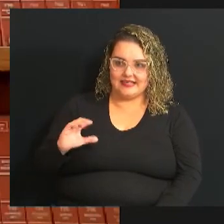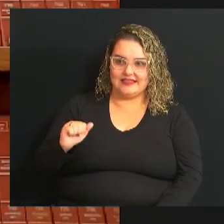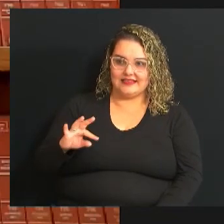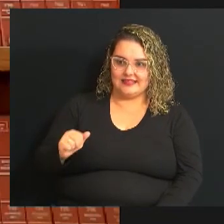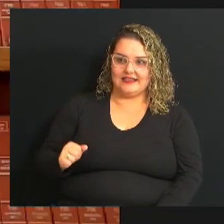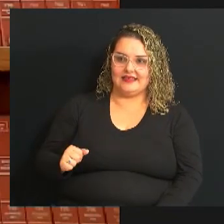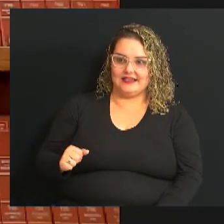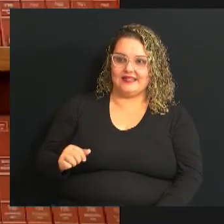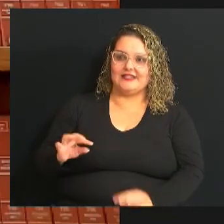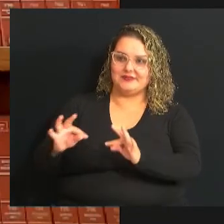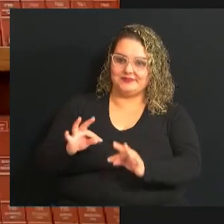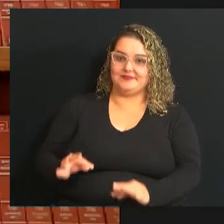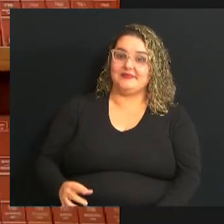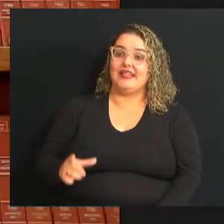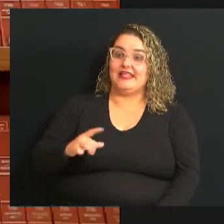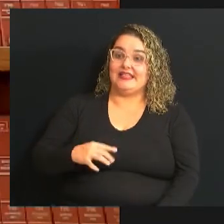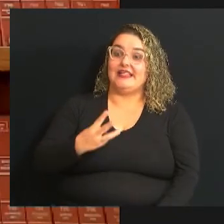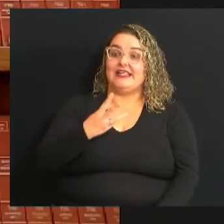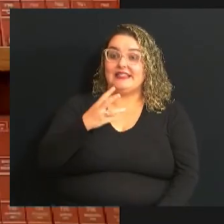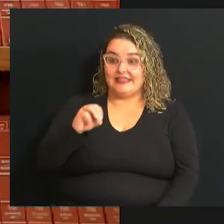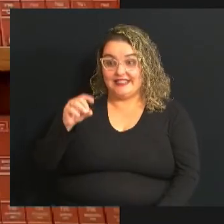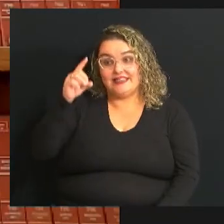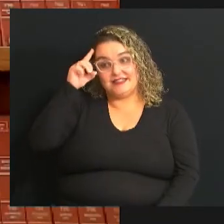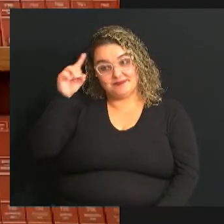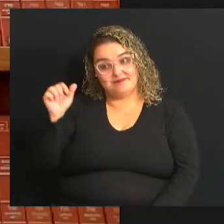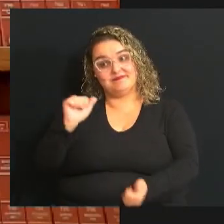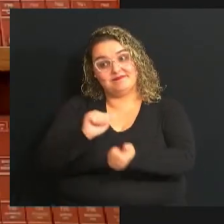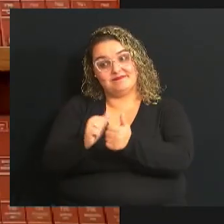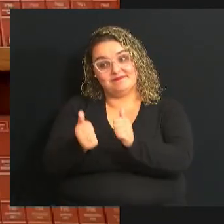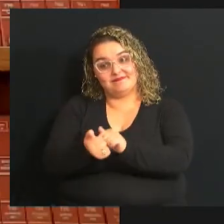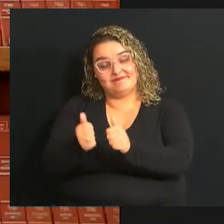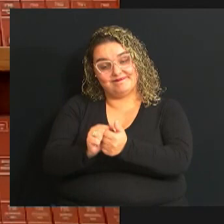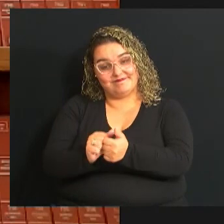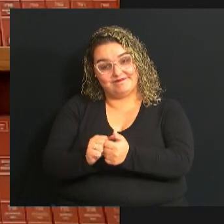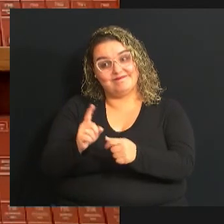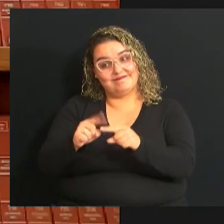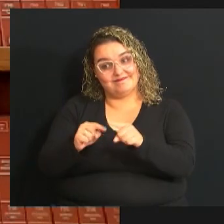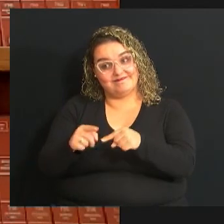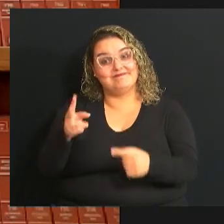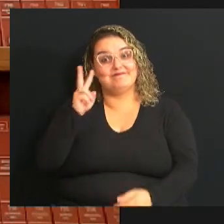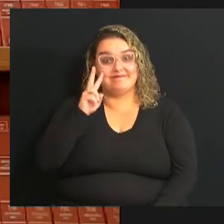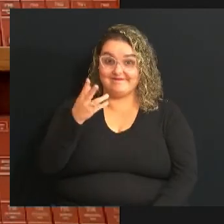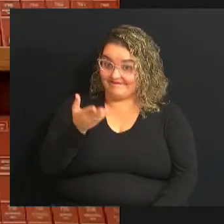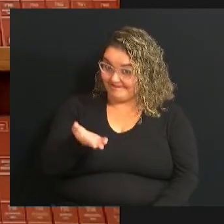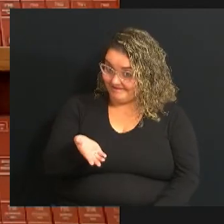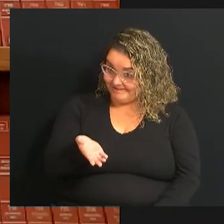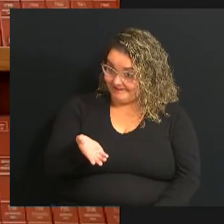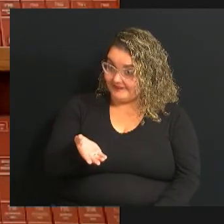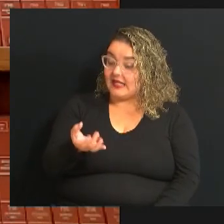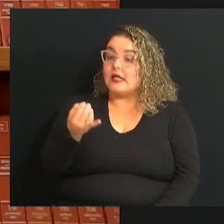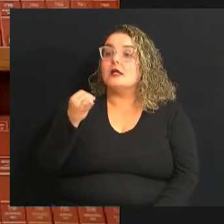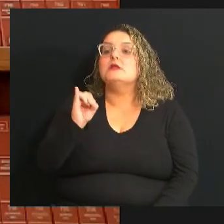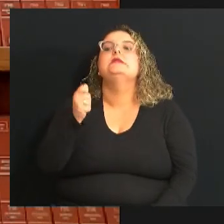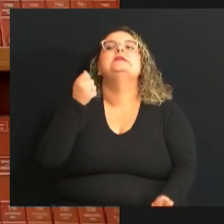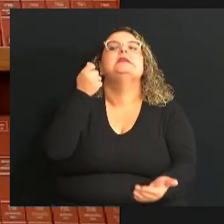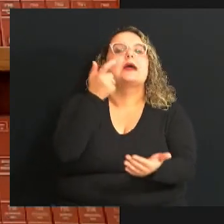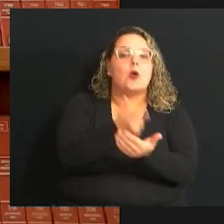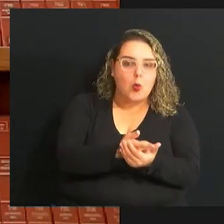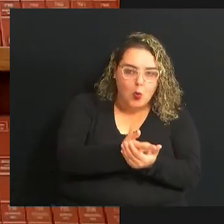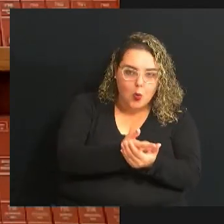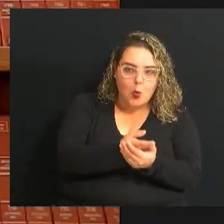já não tenha vindo fazendo aquela sua pesquisa normal que ele costumeiramente já faz para saber quanto custa aquele produto. Se